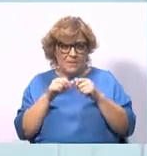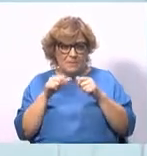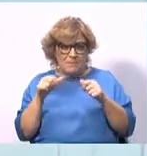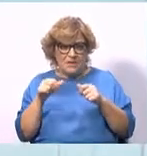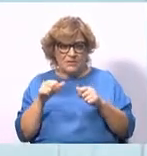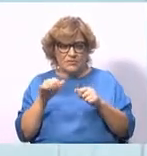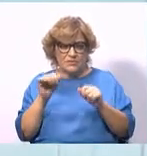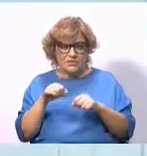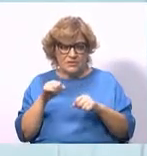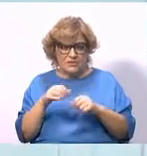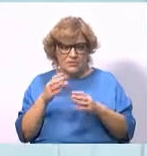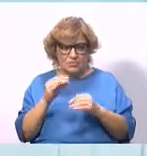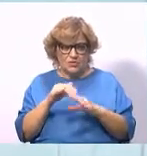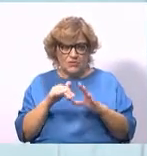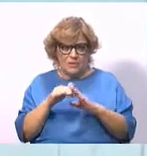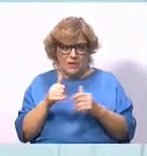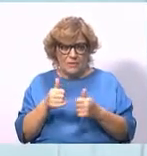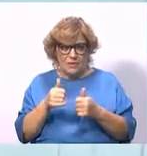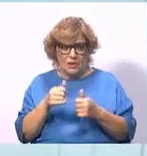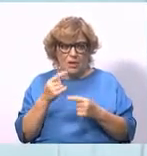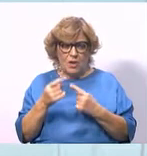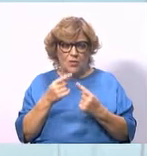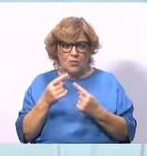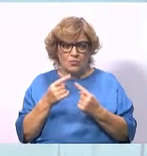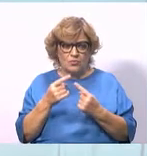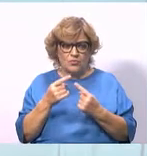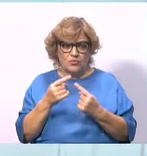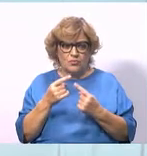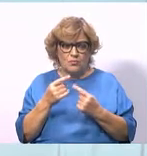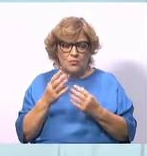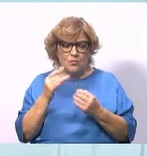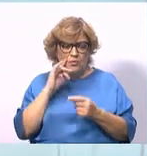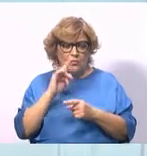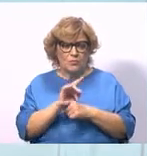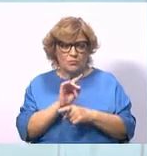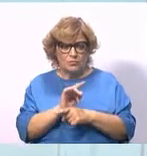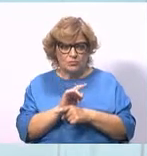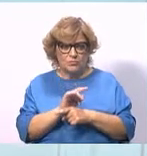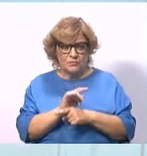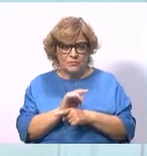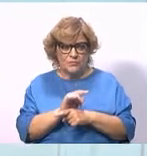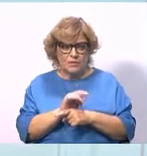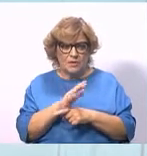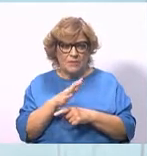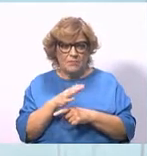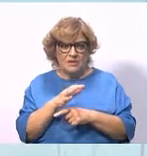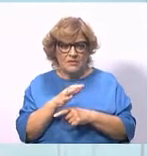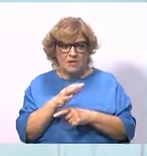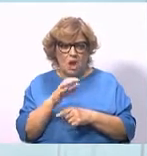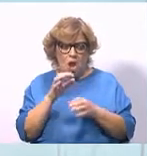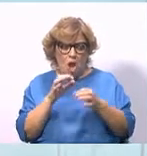Sim. Ok, sim senhora, muitos fazem efeito. Alguns que são muito comuns, que são tipo donuts, tipo um